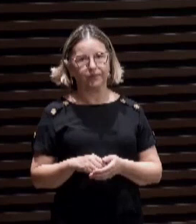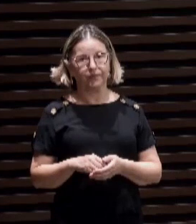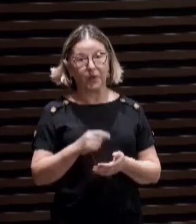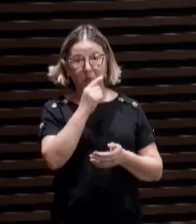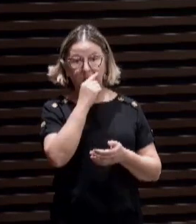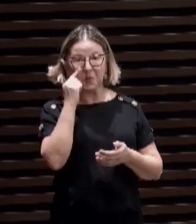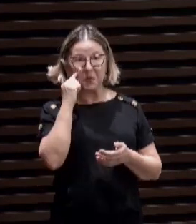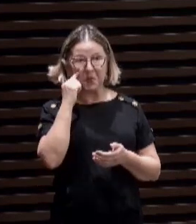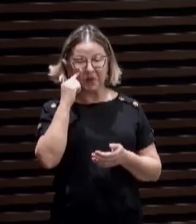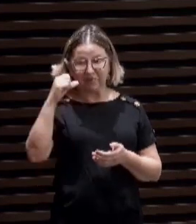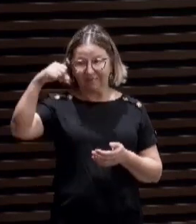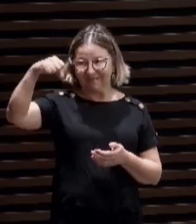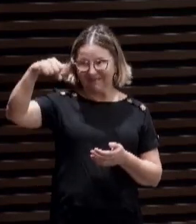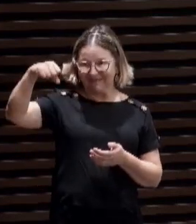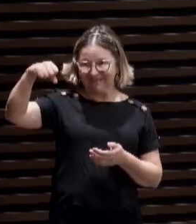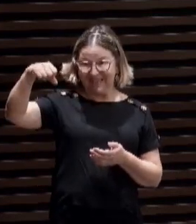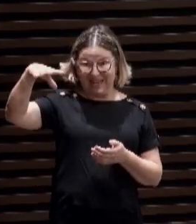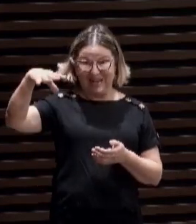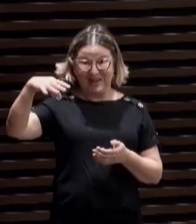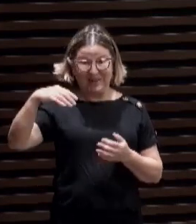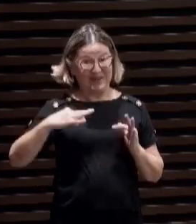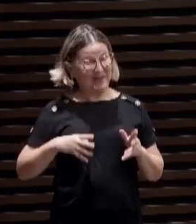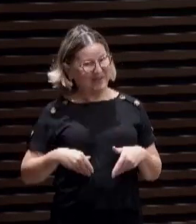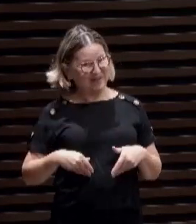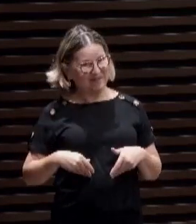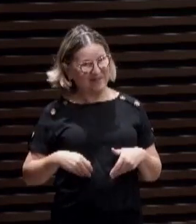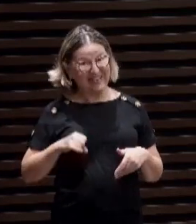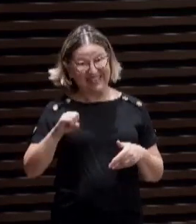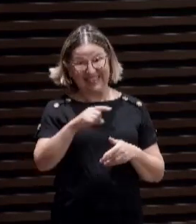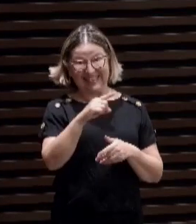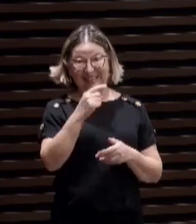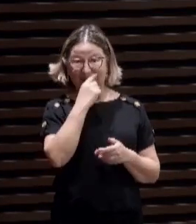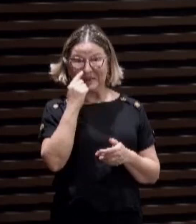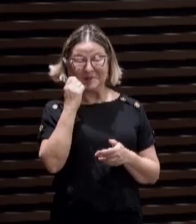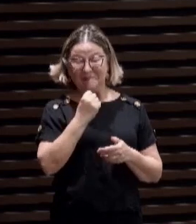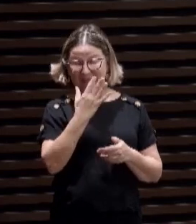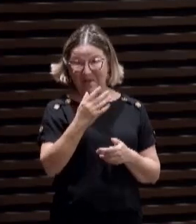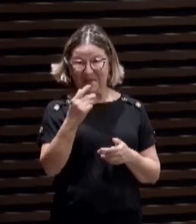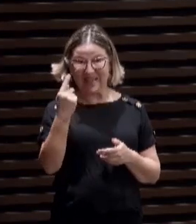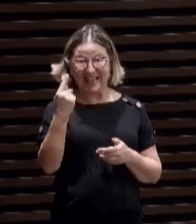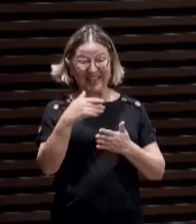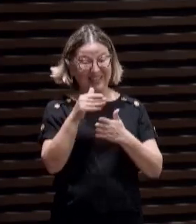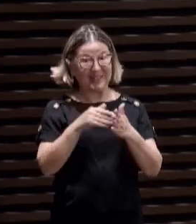teus olhos forem bons, todo o teu corpo será luminoso. Se, porém, os teus olhos forem